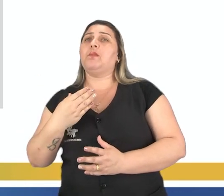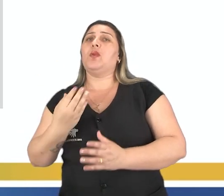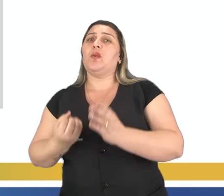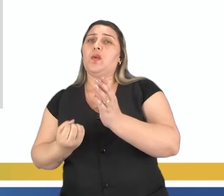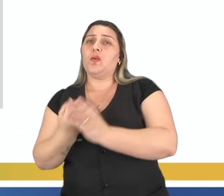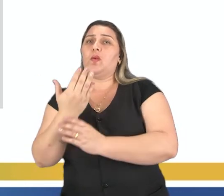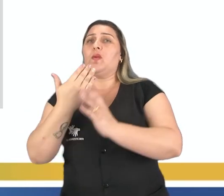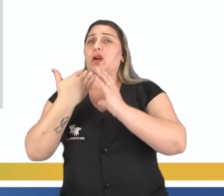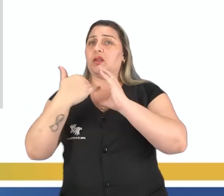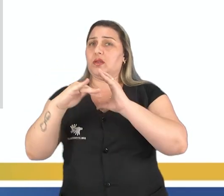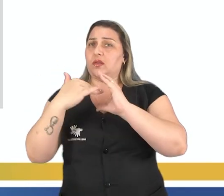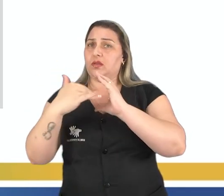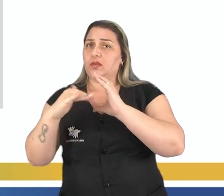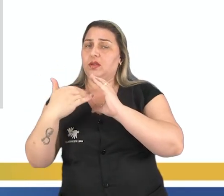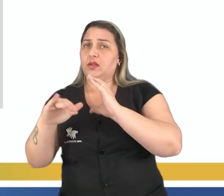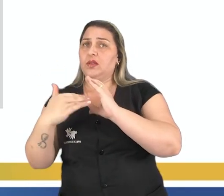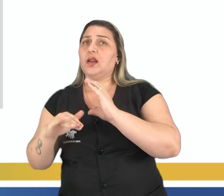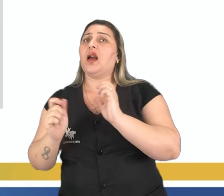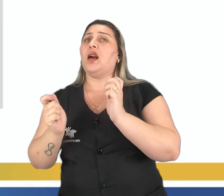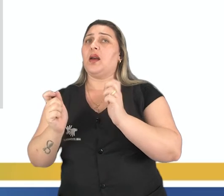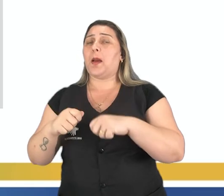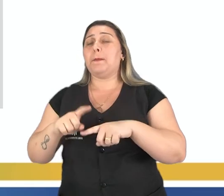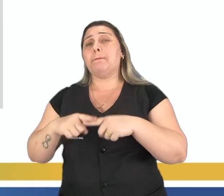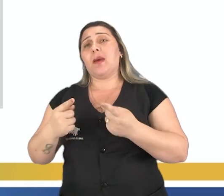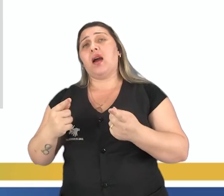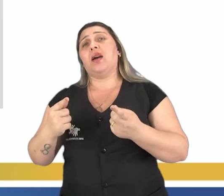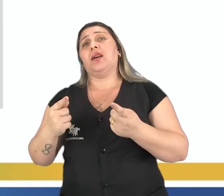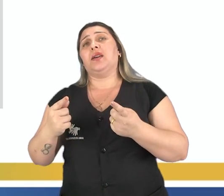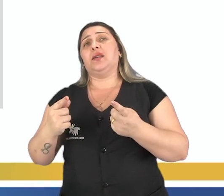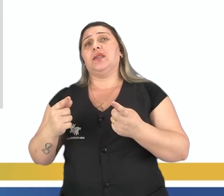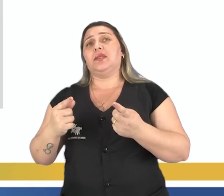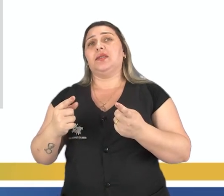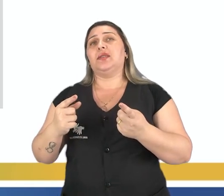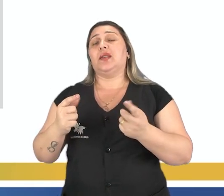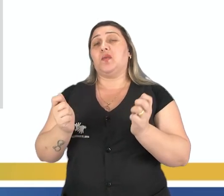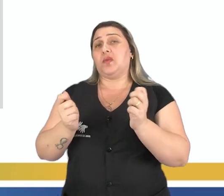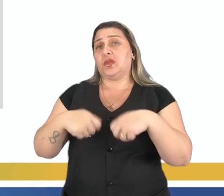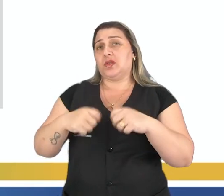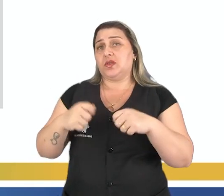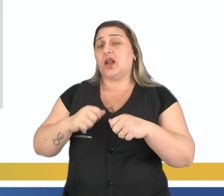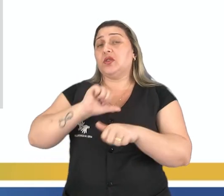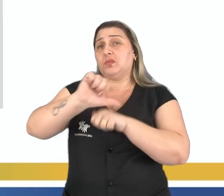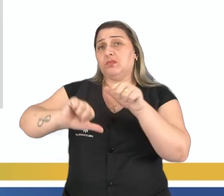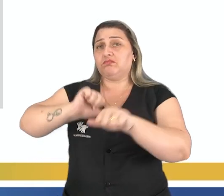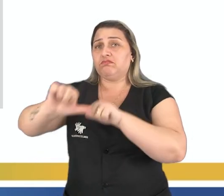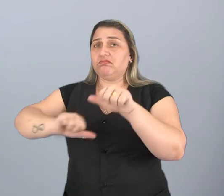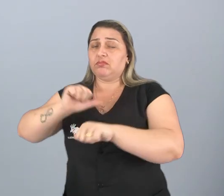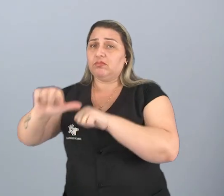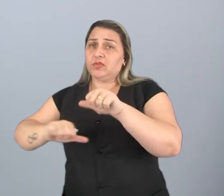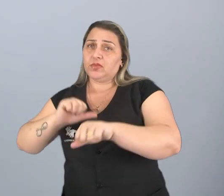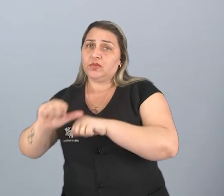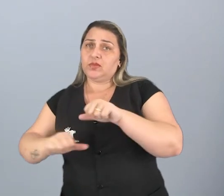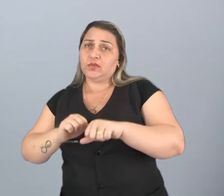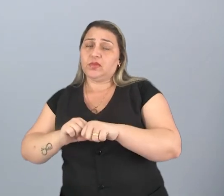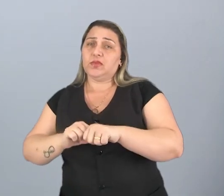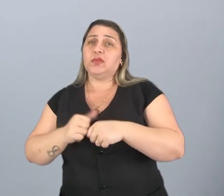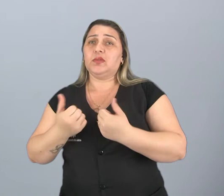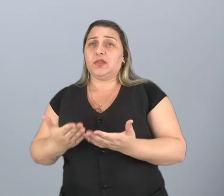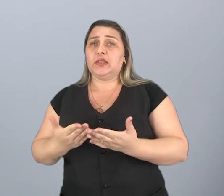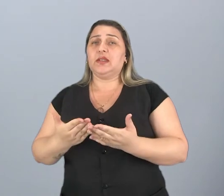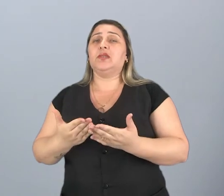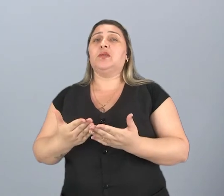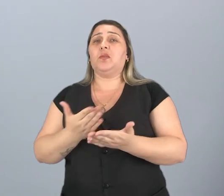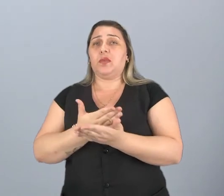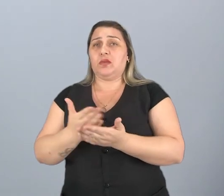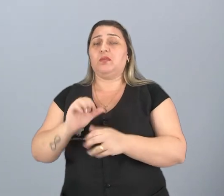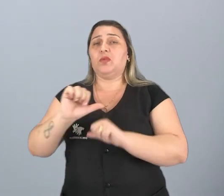então há indícios disso, mas de alguma forma essas condições elas mudaram. E à medida que essas condições elas